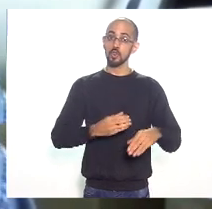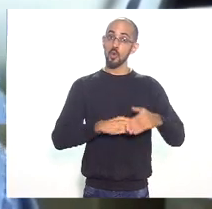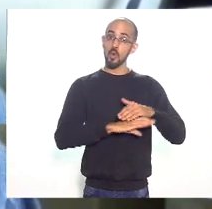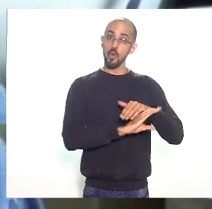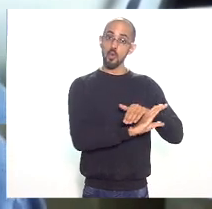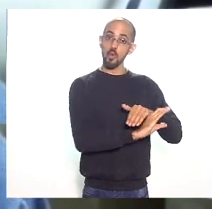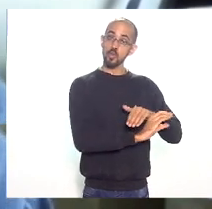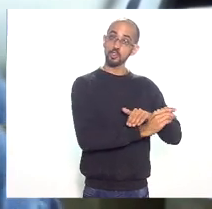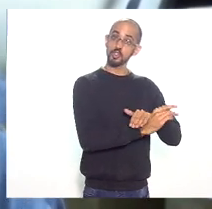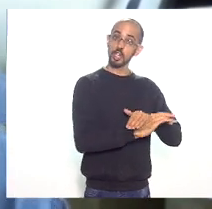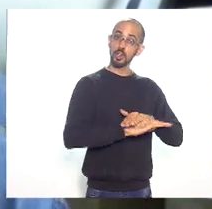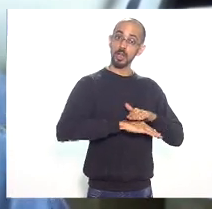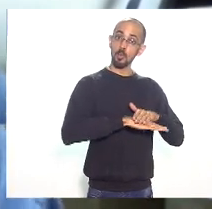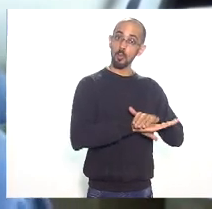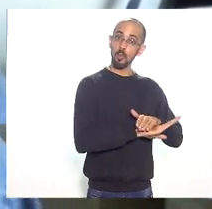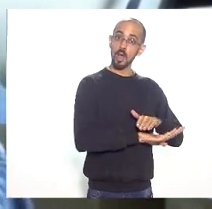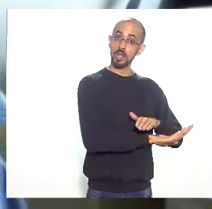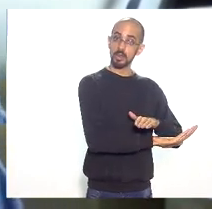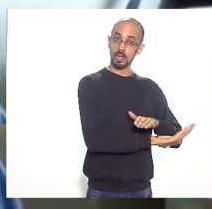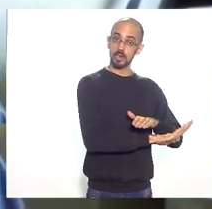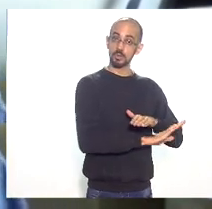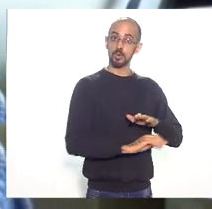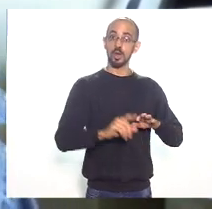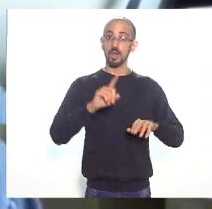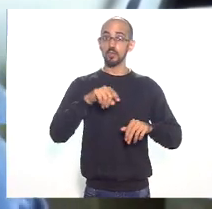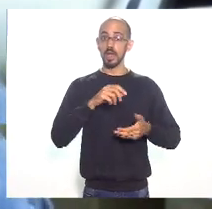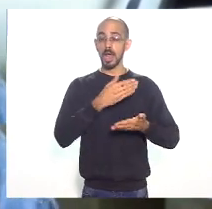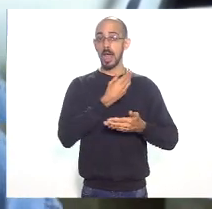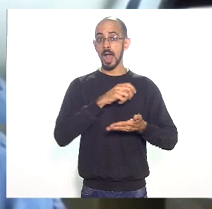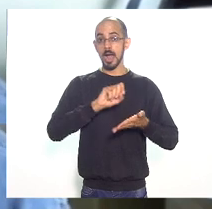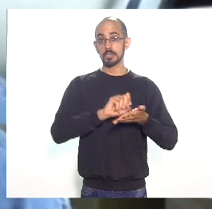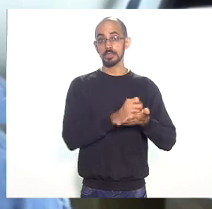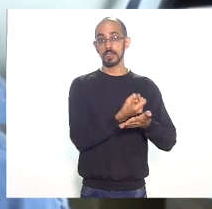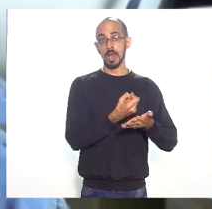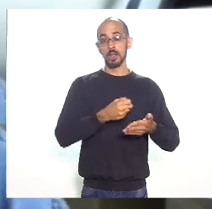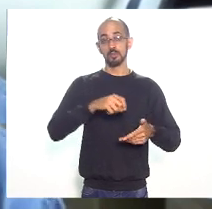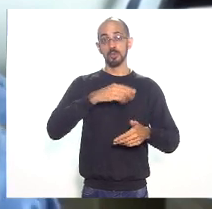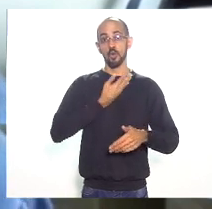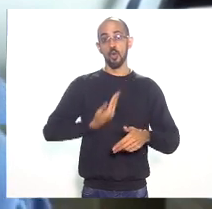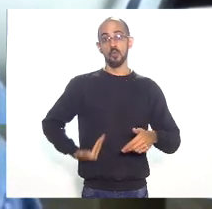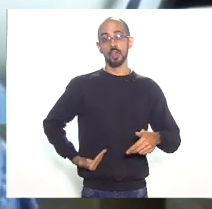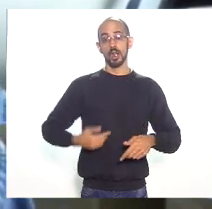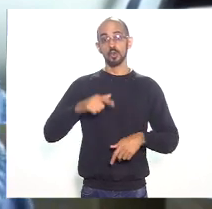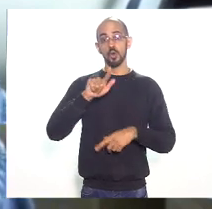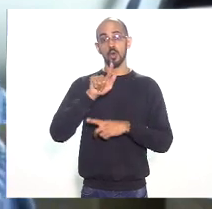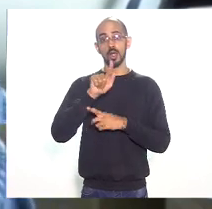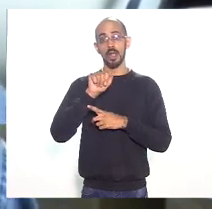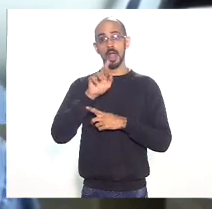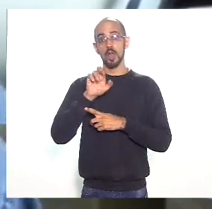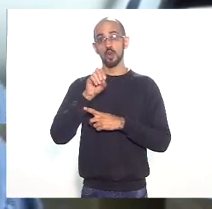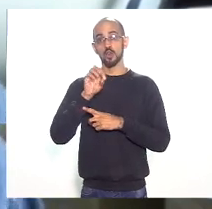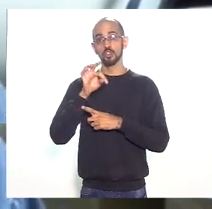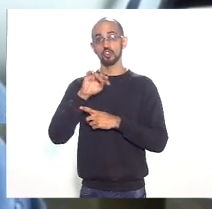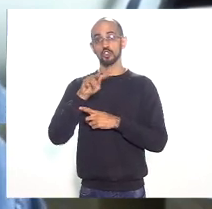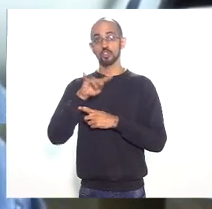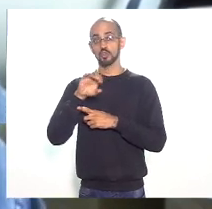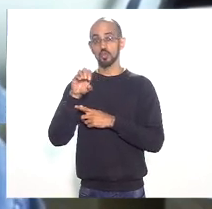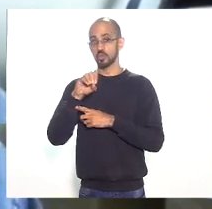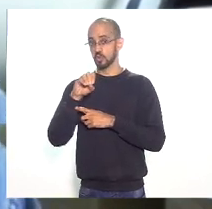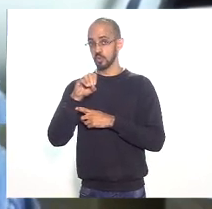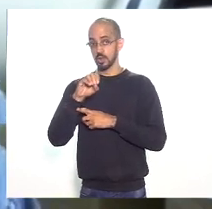pelo desembargador Manes e pelo então governador Garotinho. Posteriormente, no primeiro